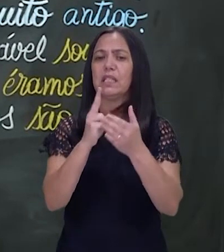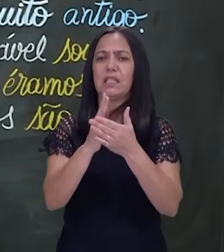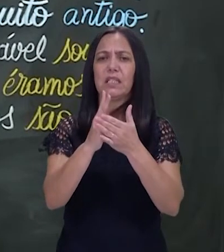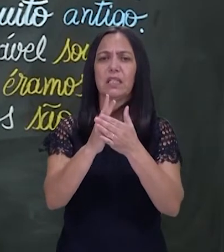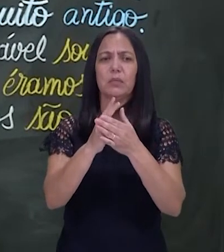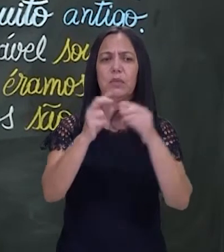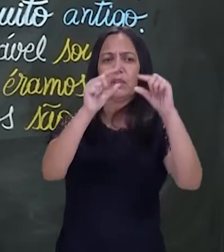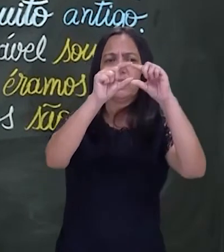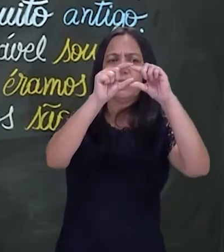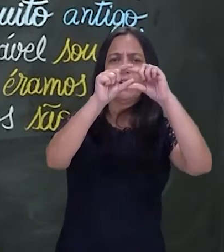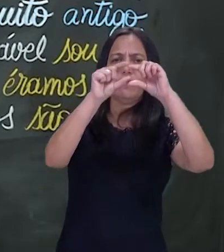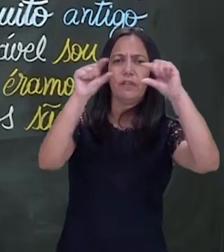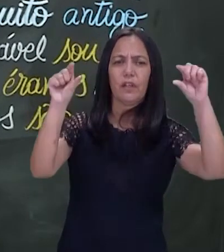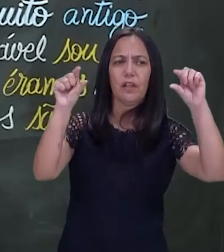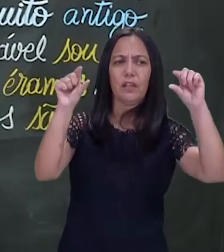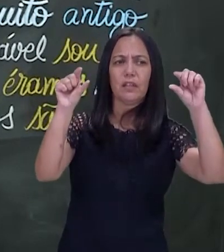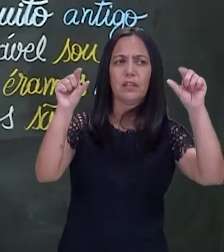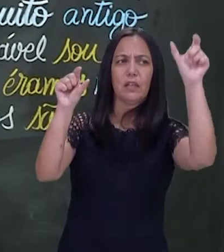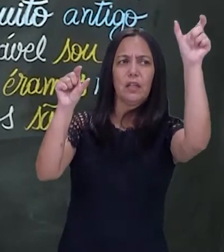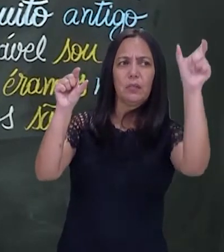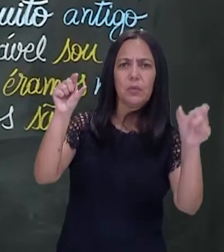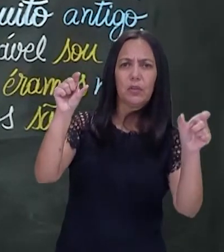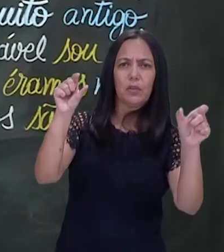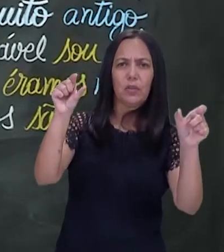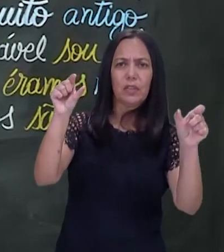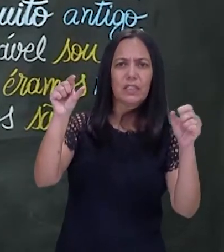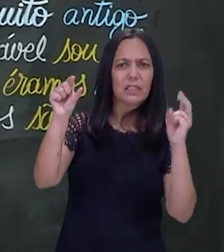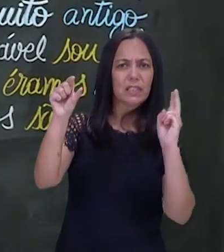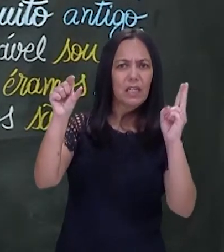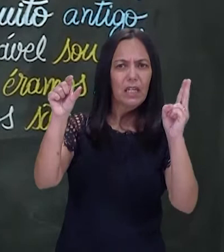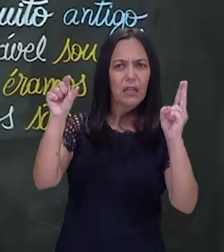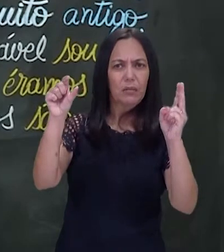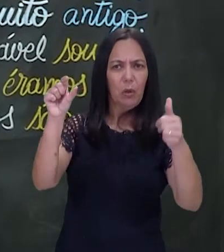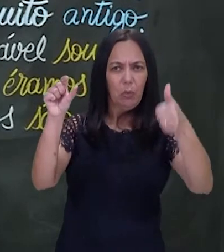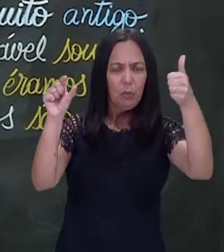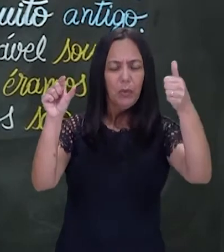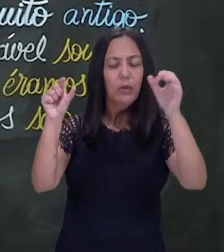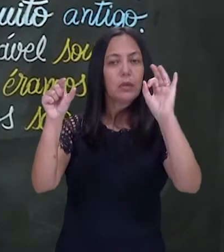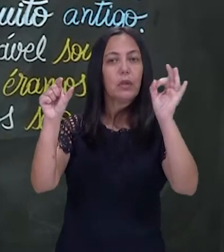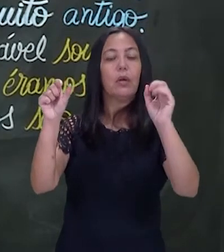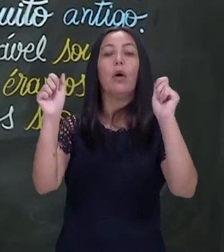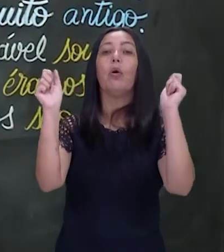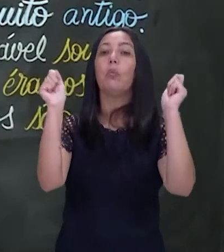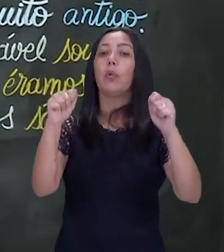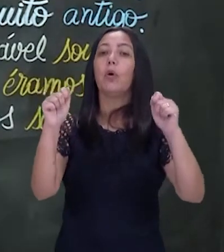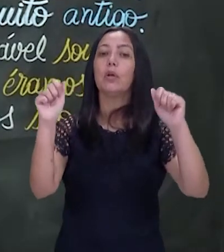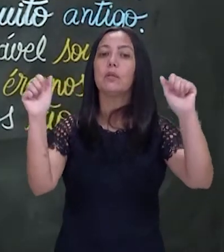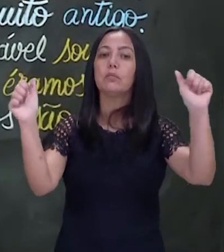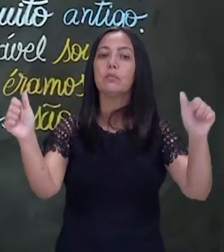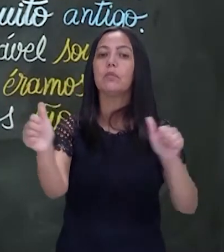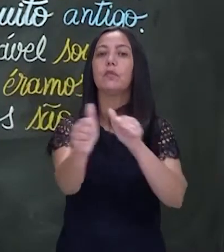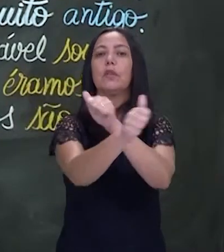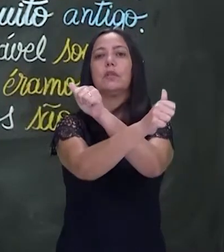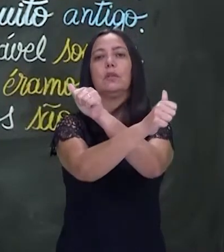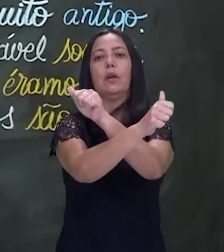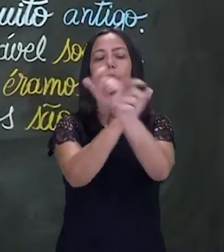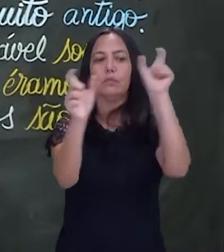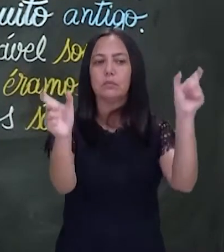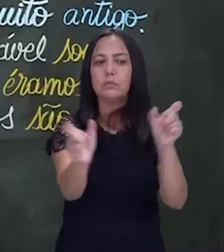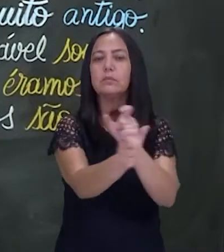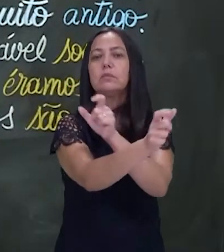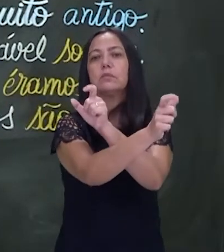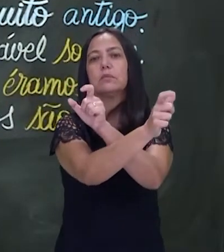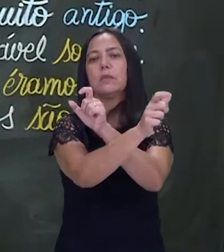vir à frente. Embora, no caso do predicativo, geralmente ele vem após o sujeito. Mas pode acontecer uma inversão. Isso vai depender um pouco da estilística,